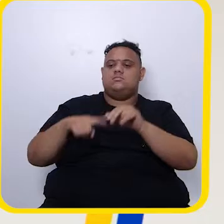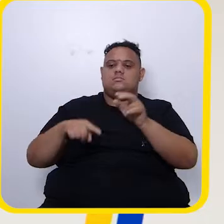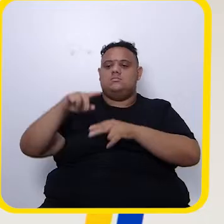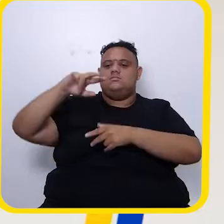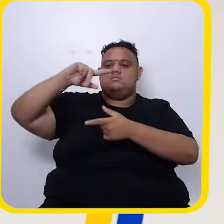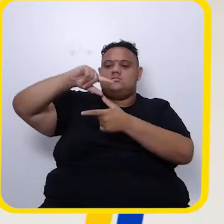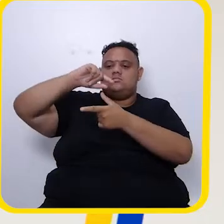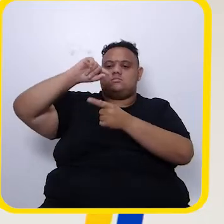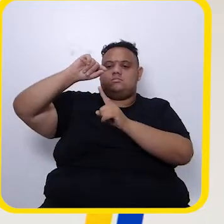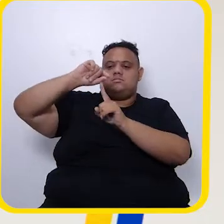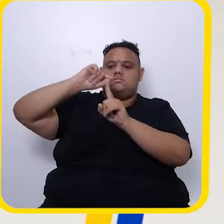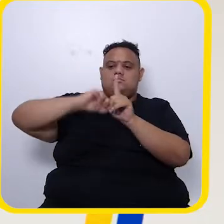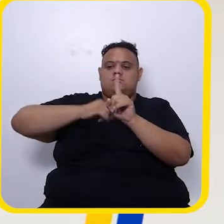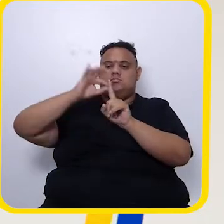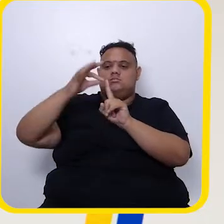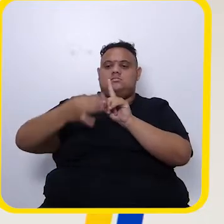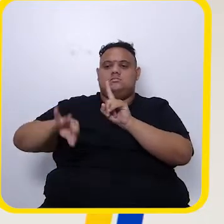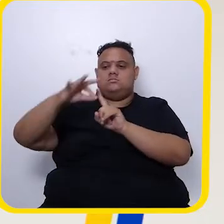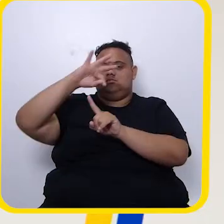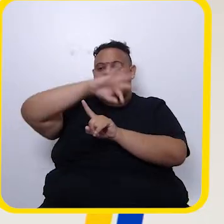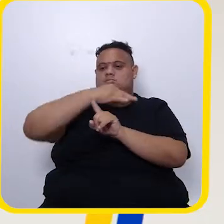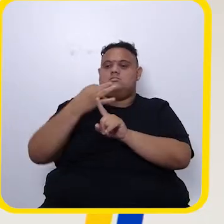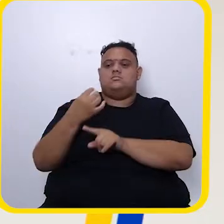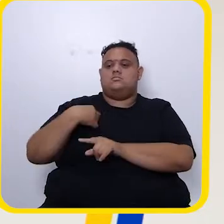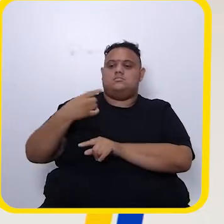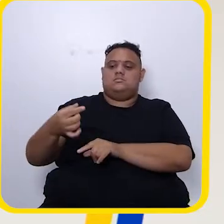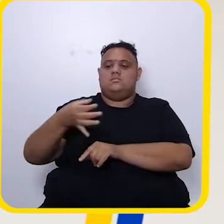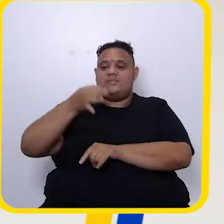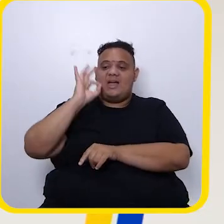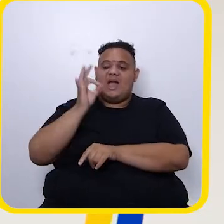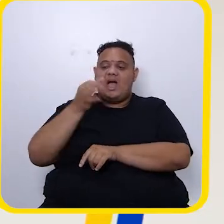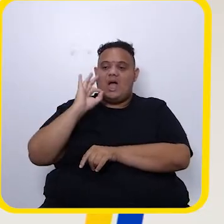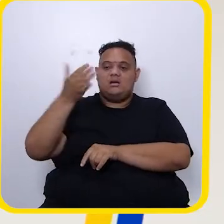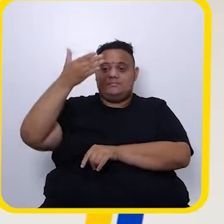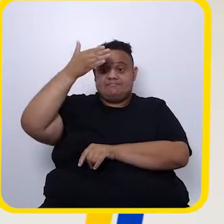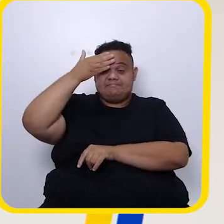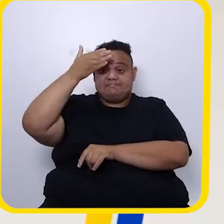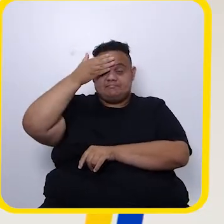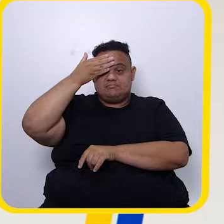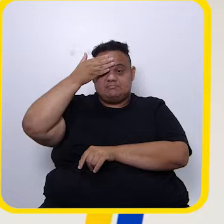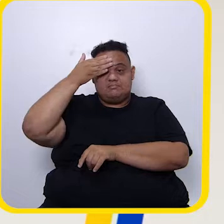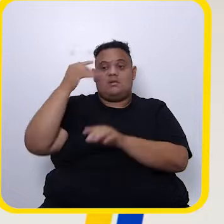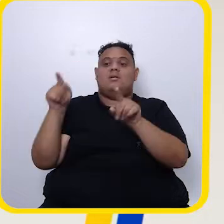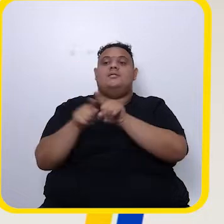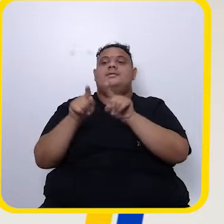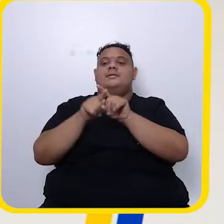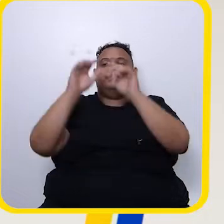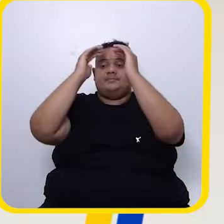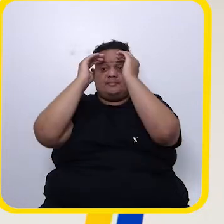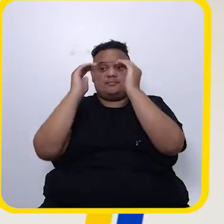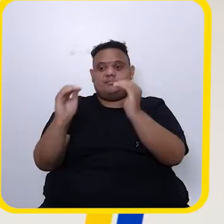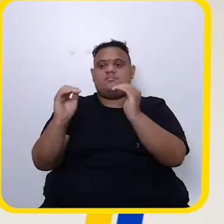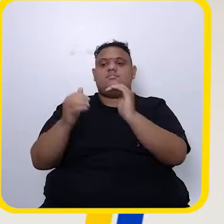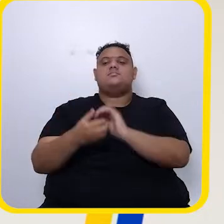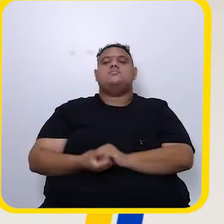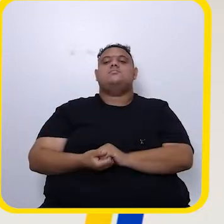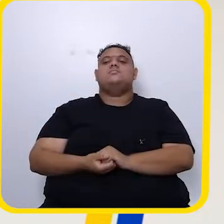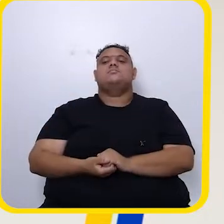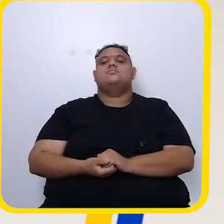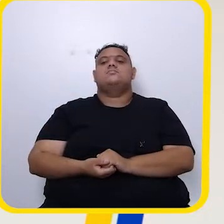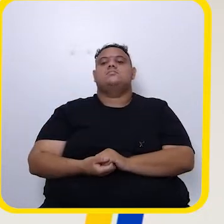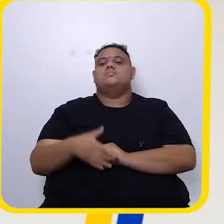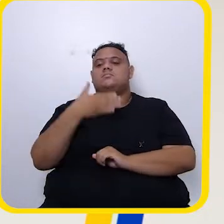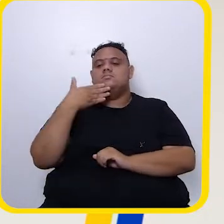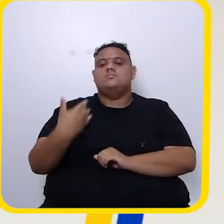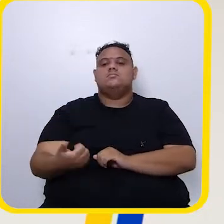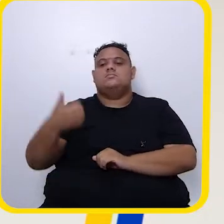produção de banana. Café, né? O café cubano também é muito respeitado, né? E também